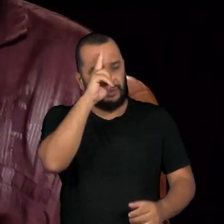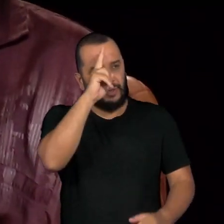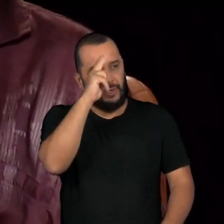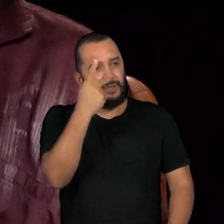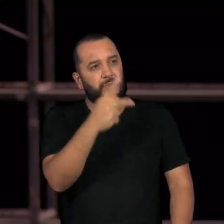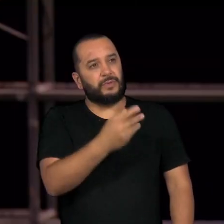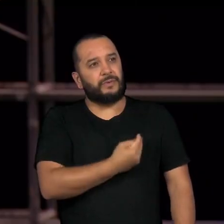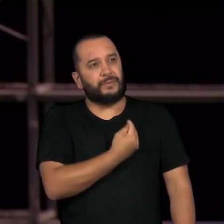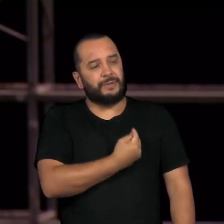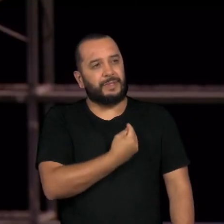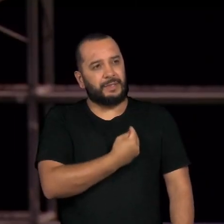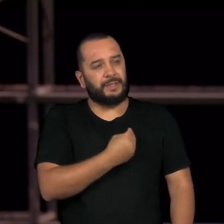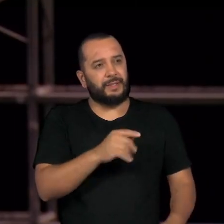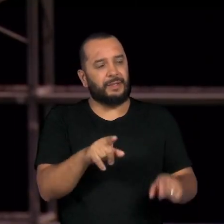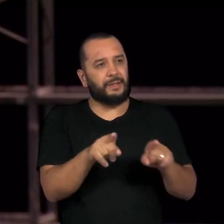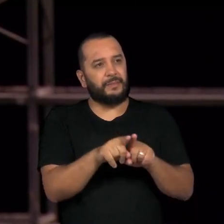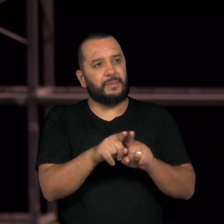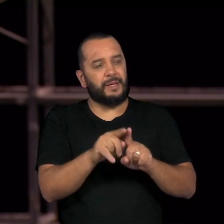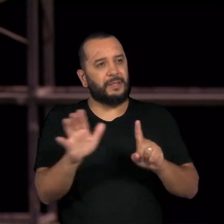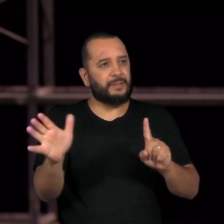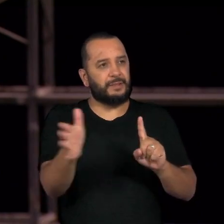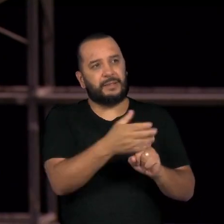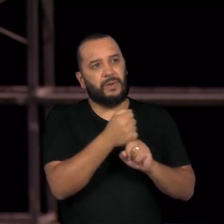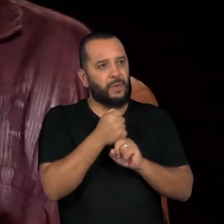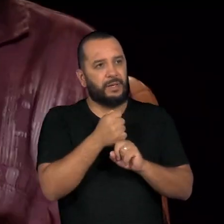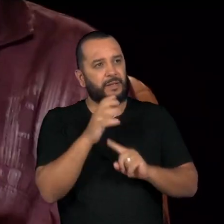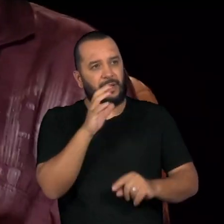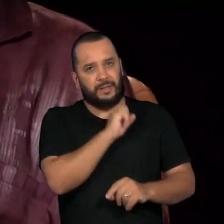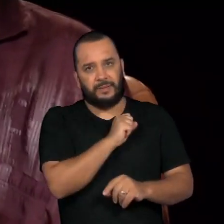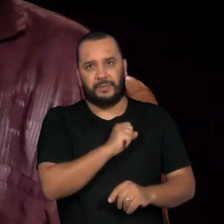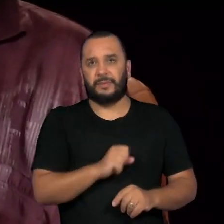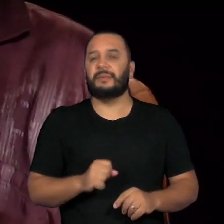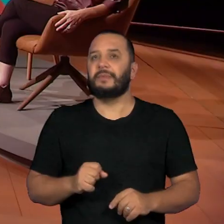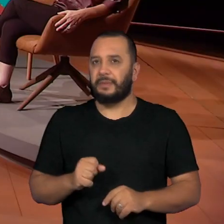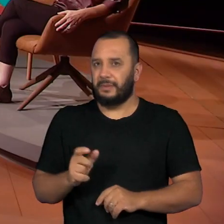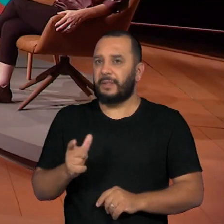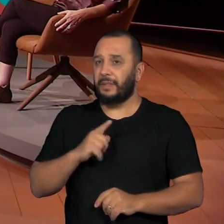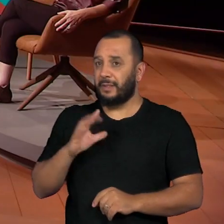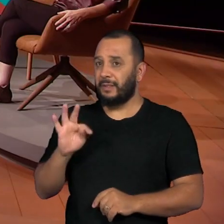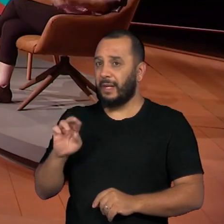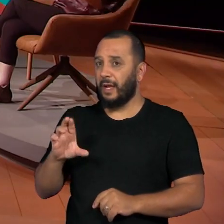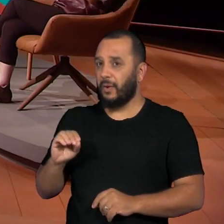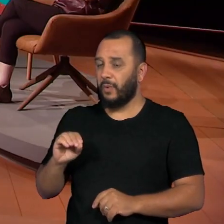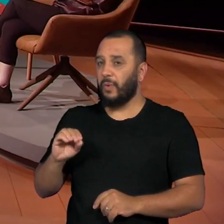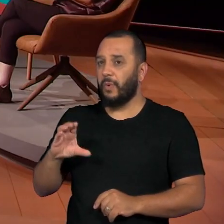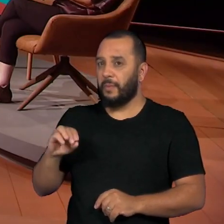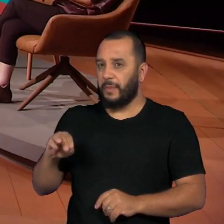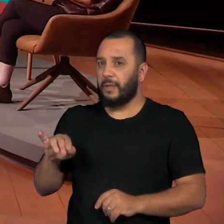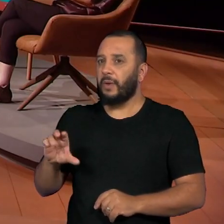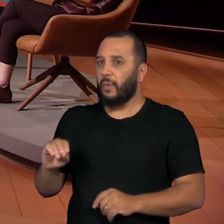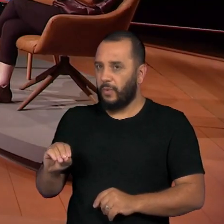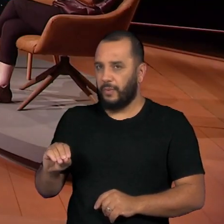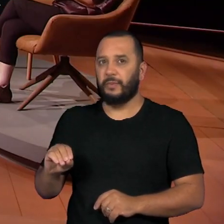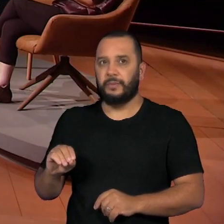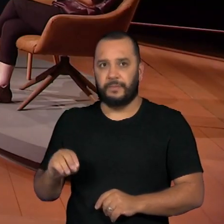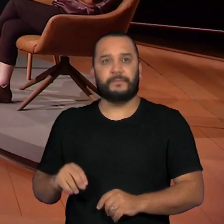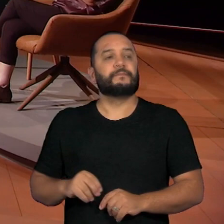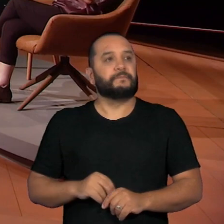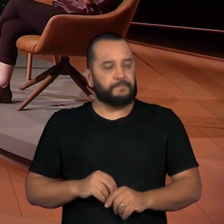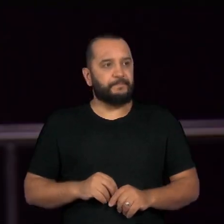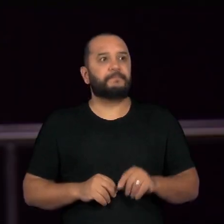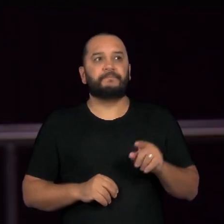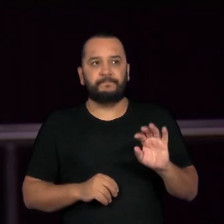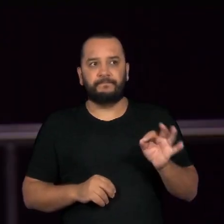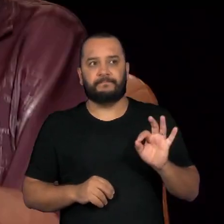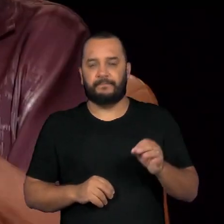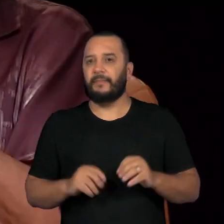falou, e Sequestro Relâmpago. O Trago Comigo entre eles. Que Trago Comigo também. foi